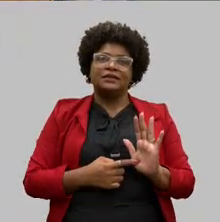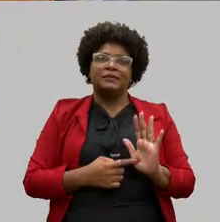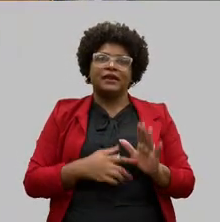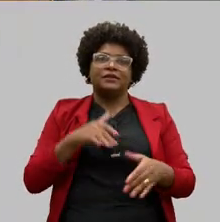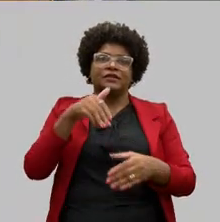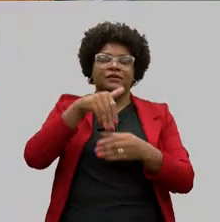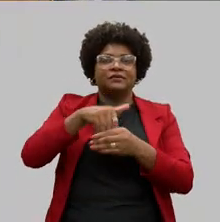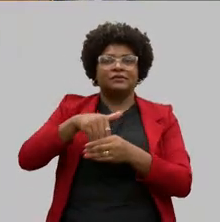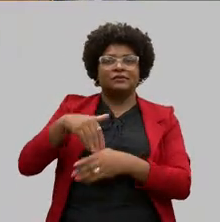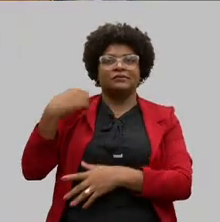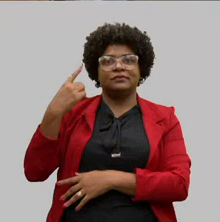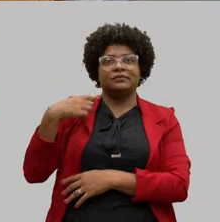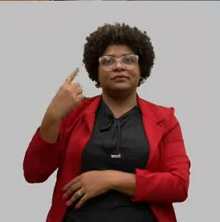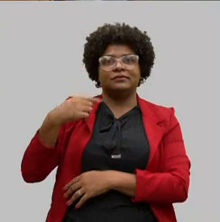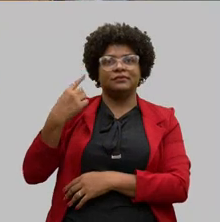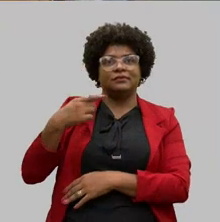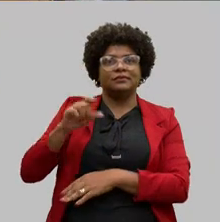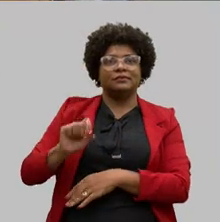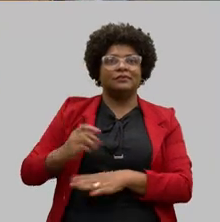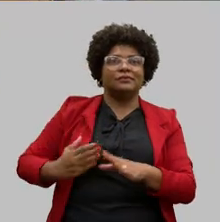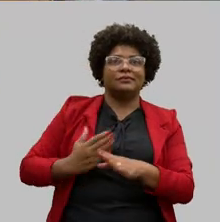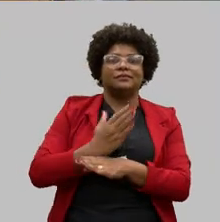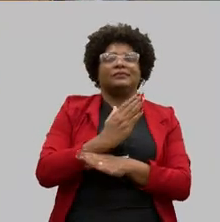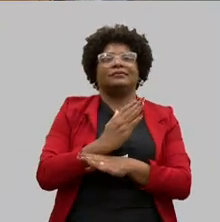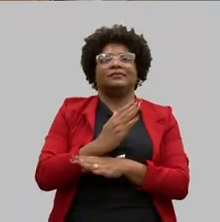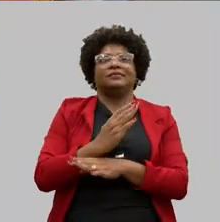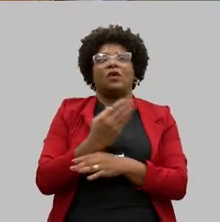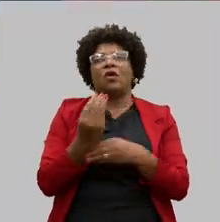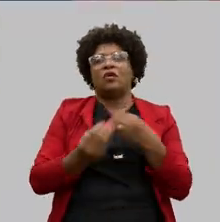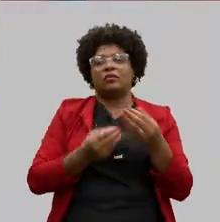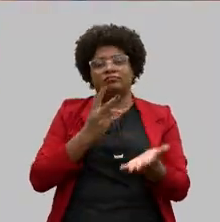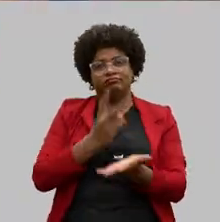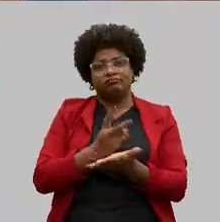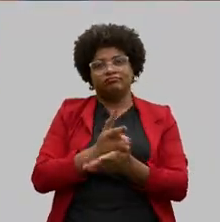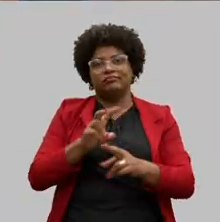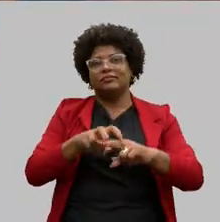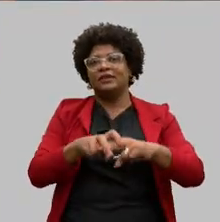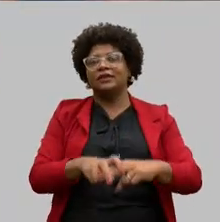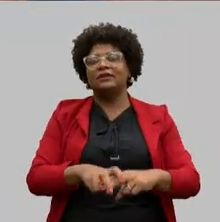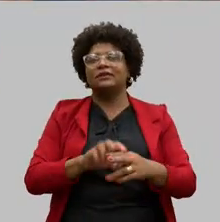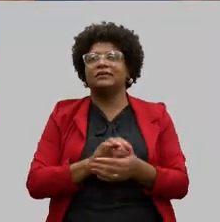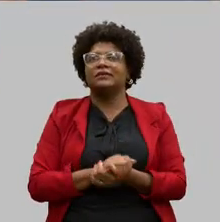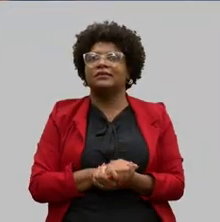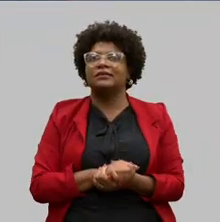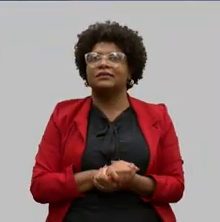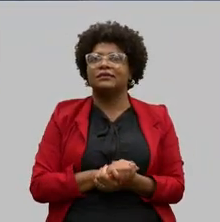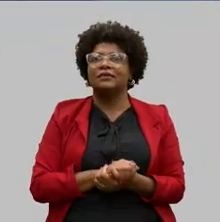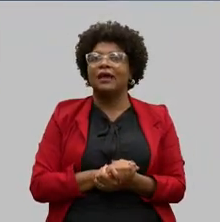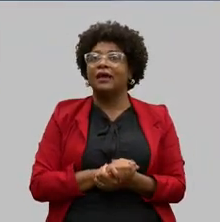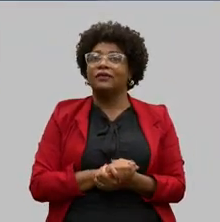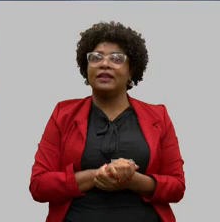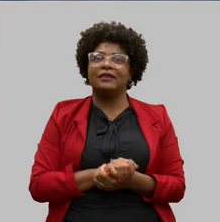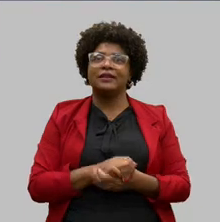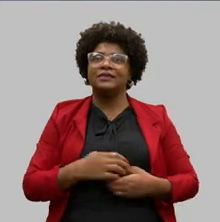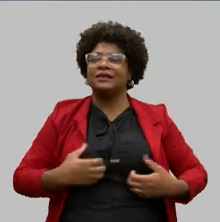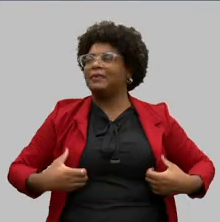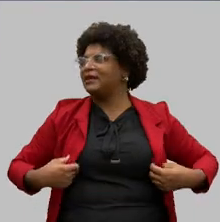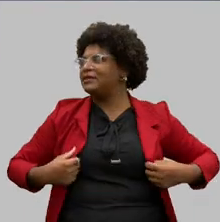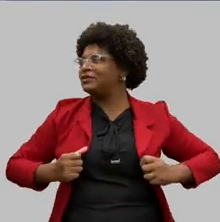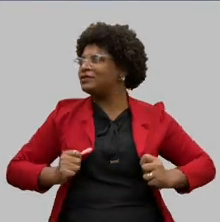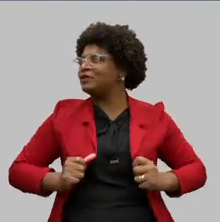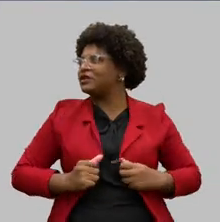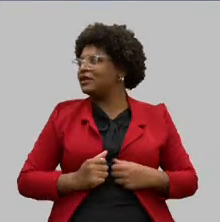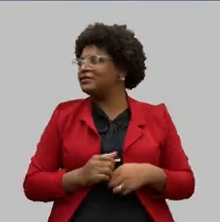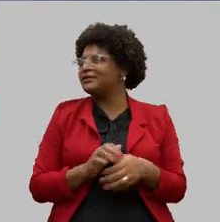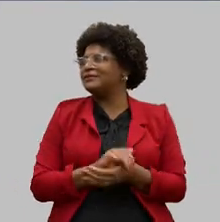deputados e deputados que o aprov permaneço como se encontram aprovado aproveito para registrar aqui na nossa reunião